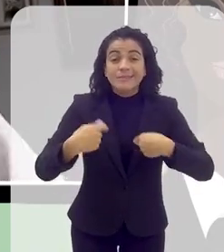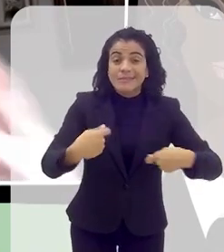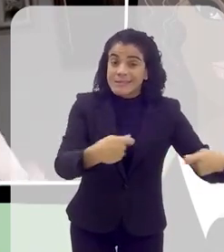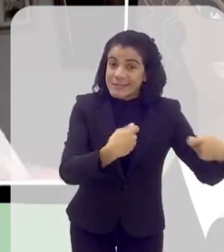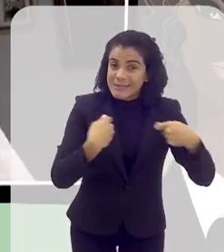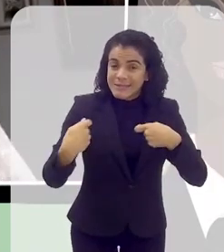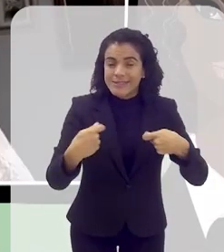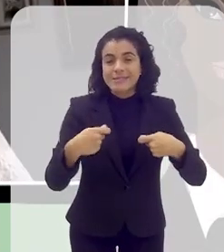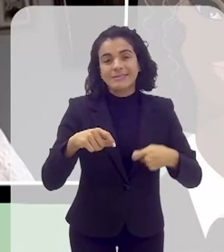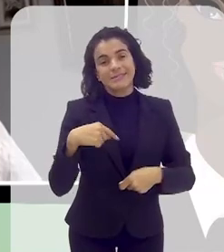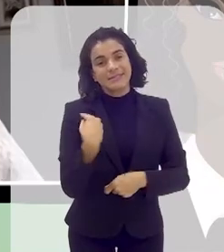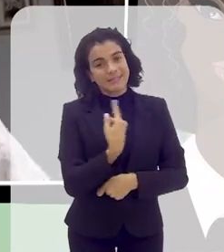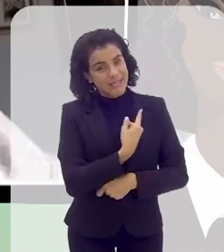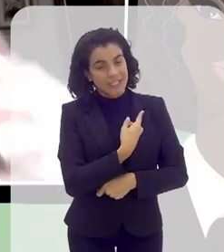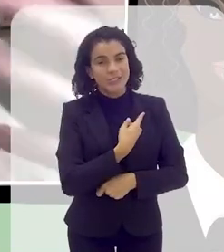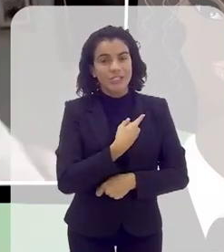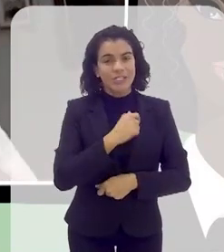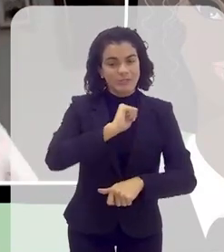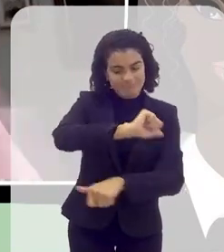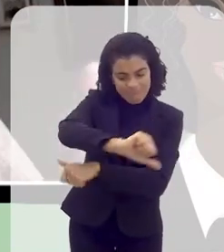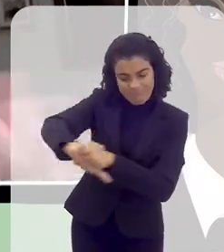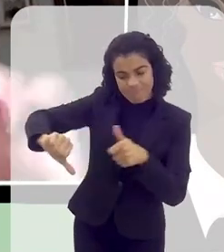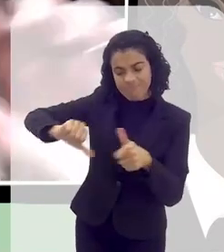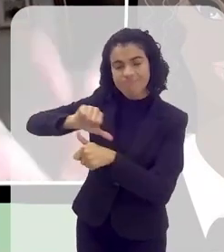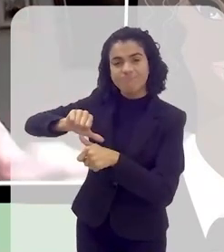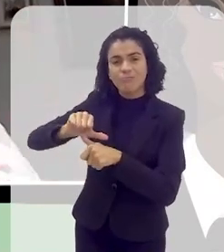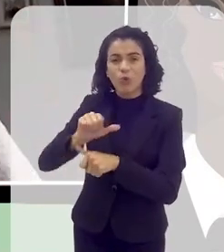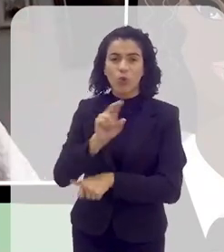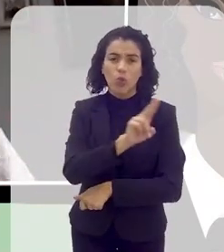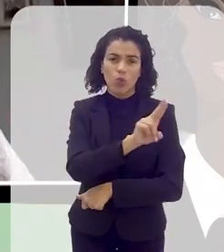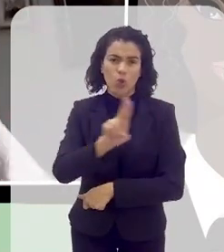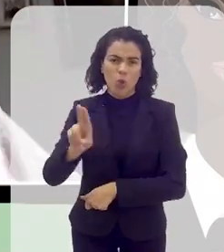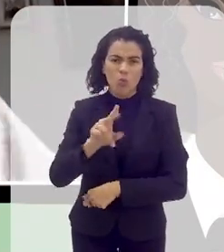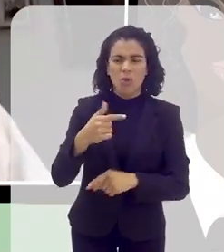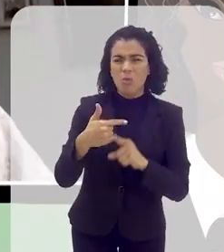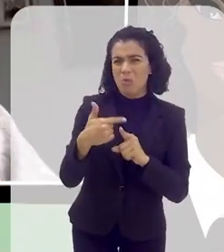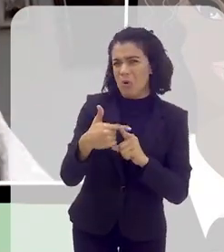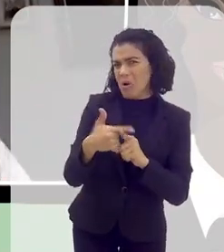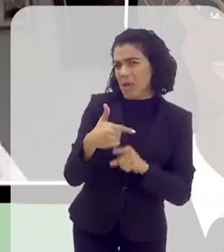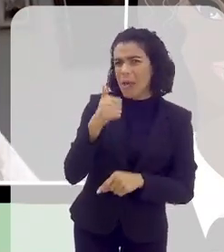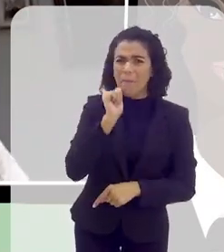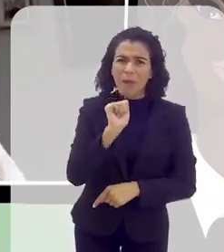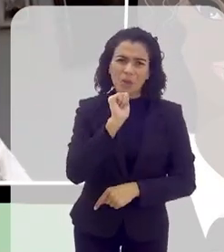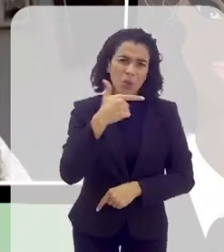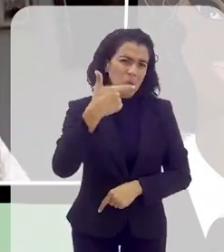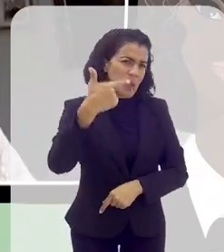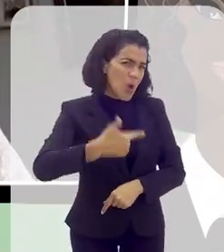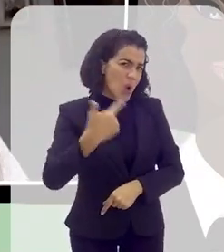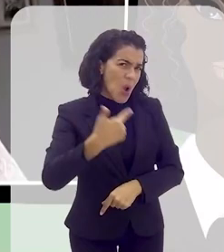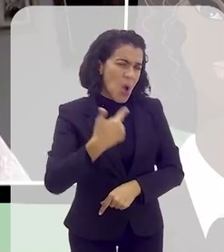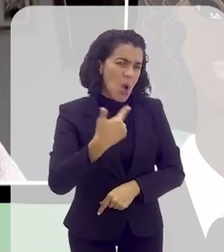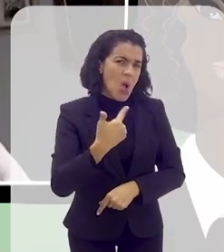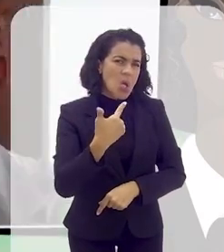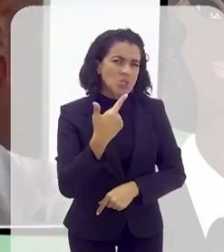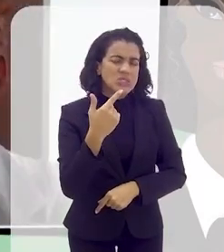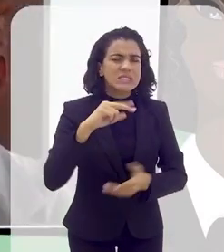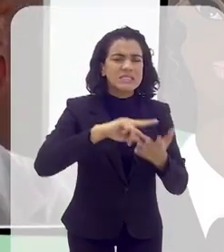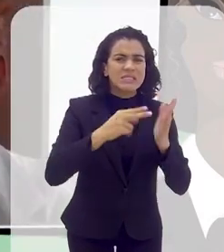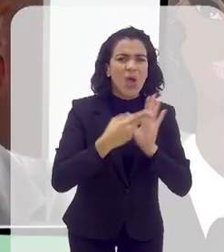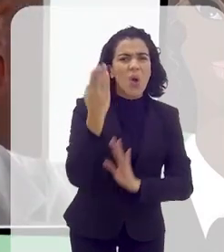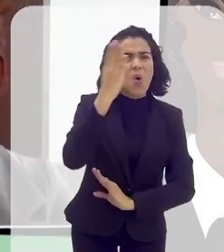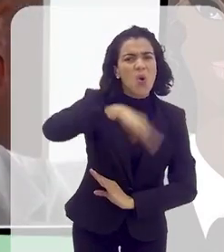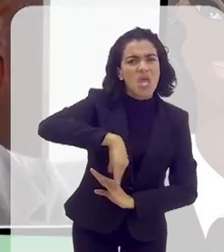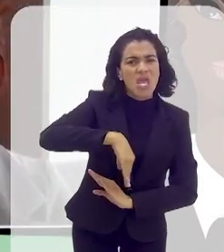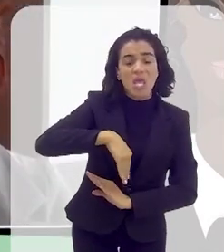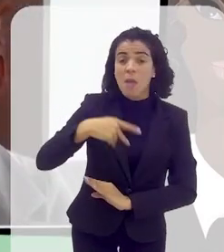a necessidade da gente remodular esse nome. Por que que madrasta tem um significado pejorativo no dicionário e padrasto